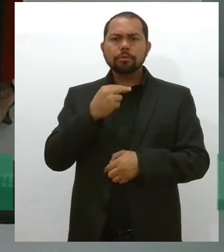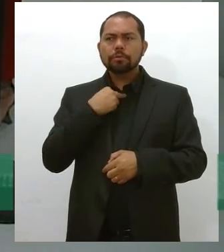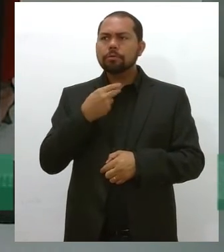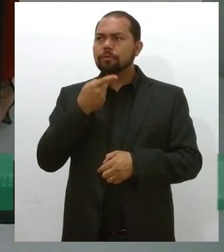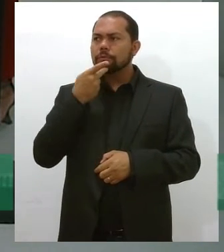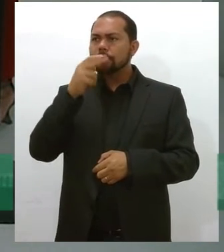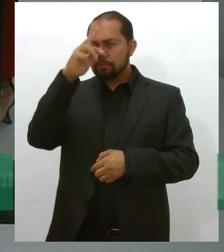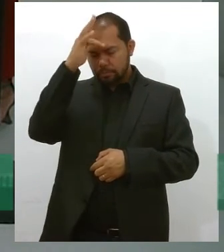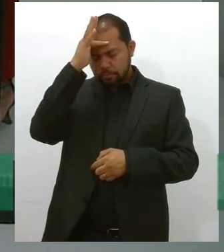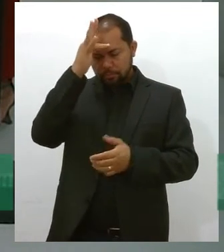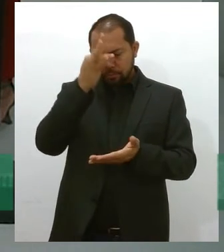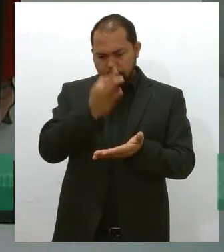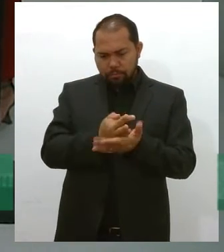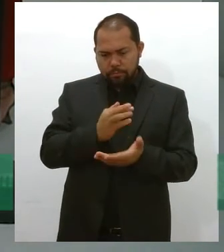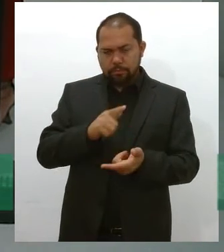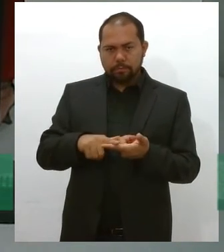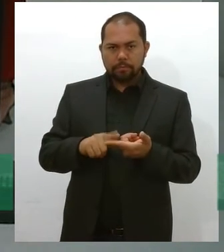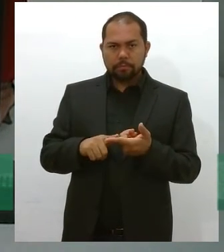católica?